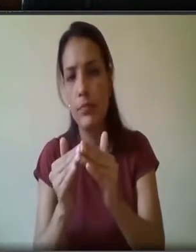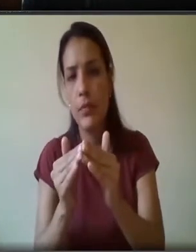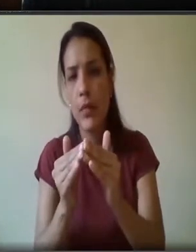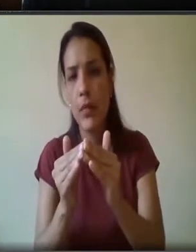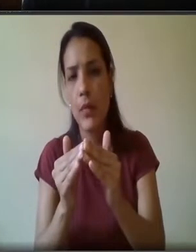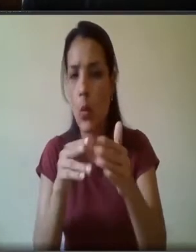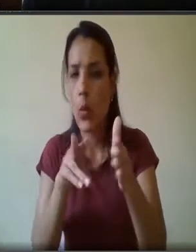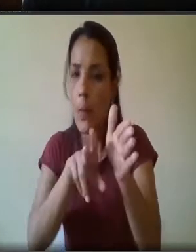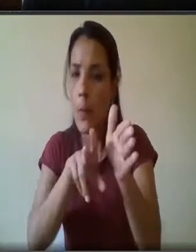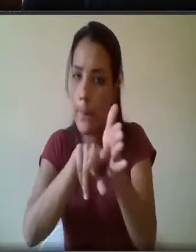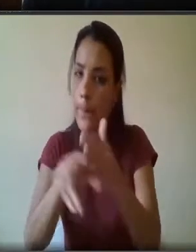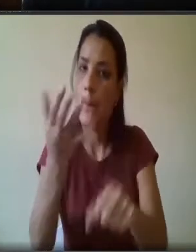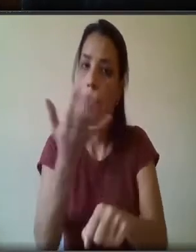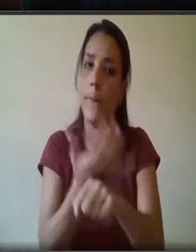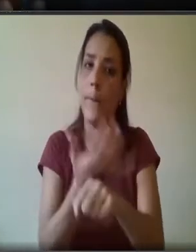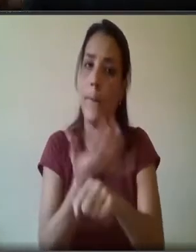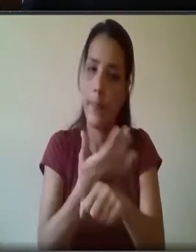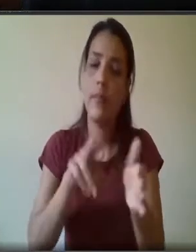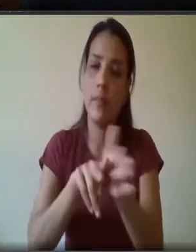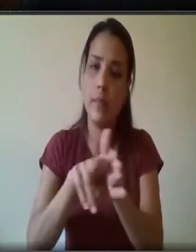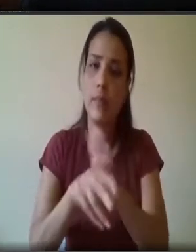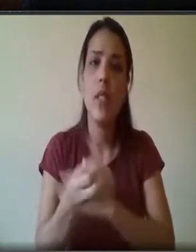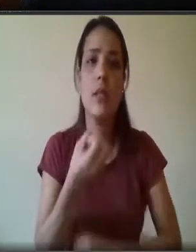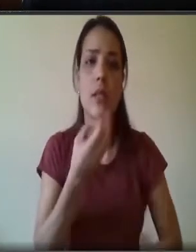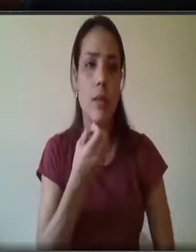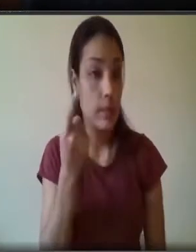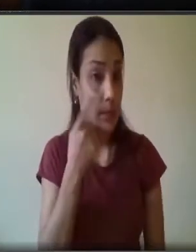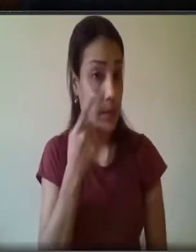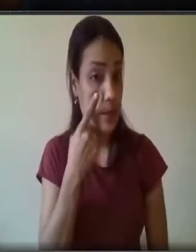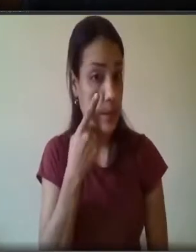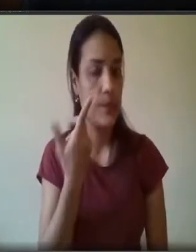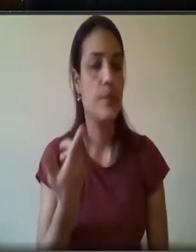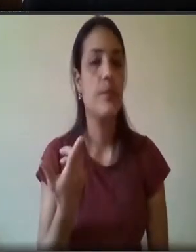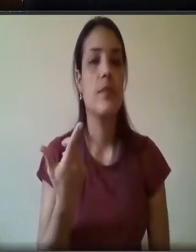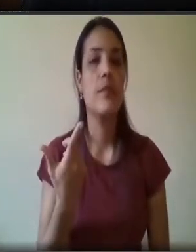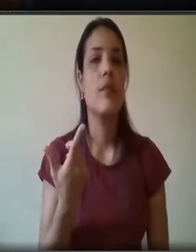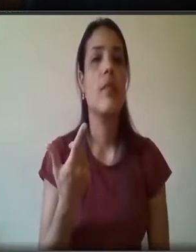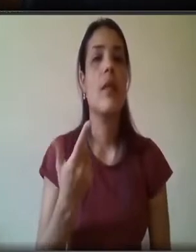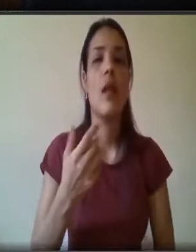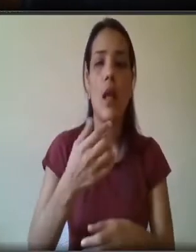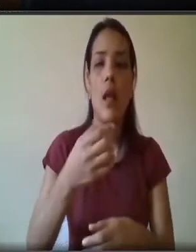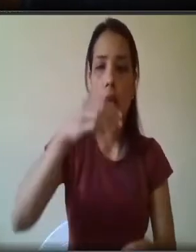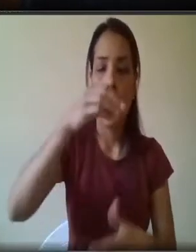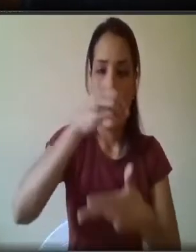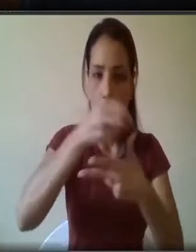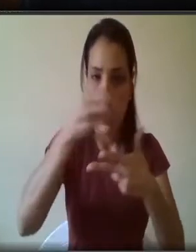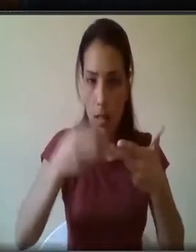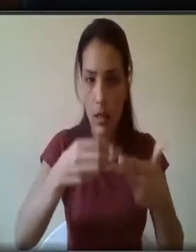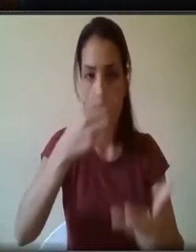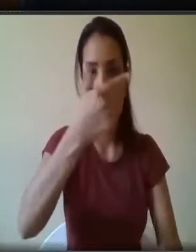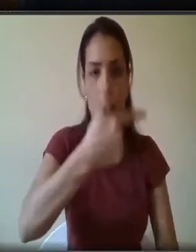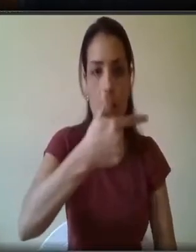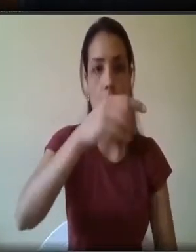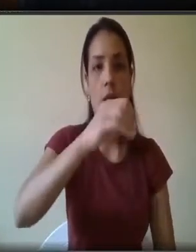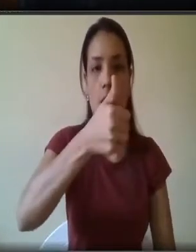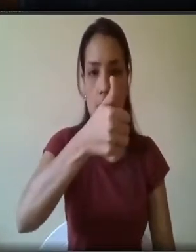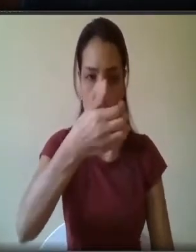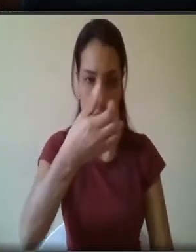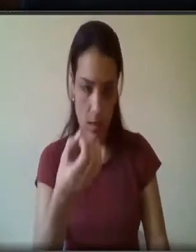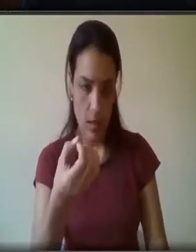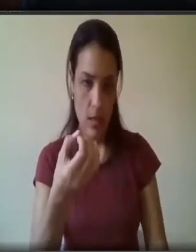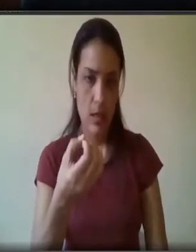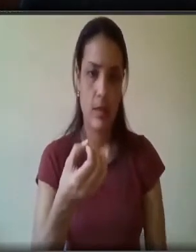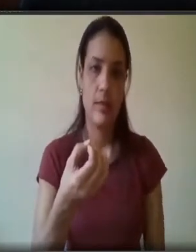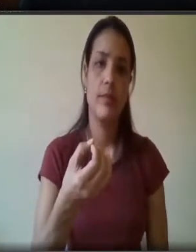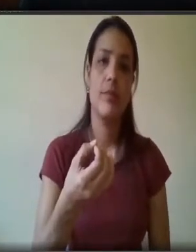tá? É bom dar uma olhadinha. Tá? Outra aí, ó, Enem 2010. Então, você viu que caiu